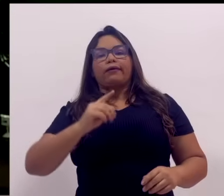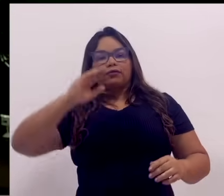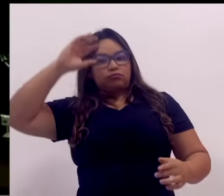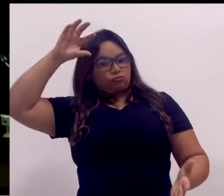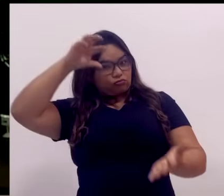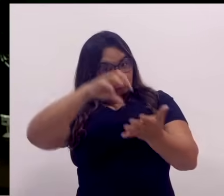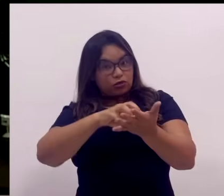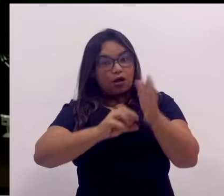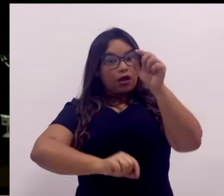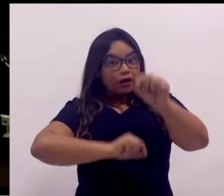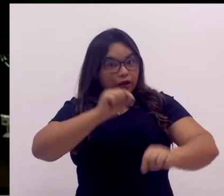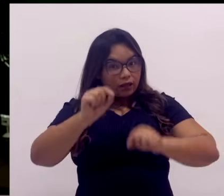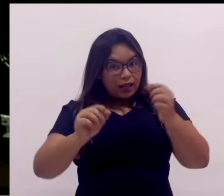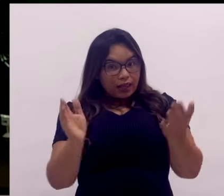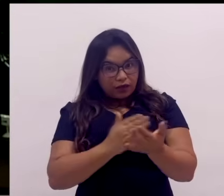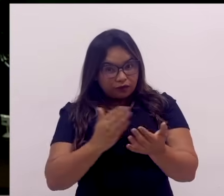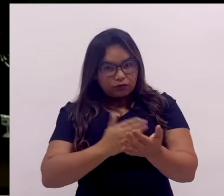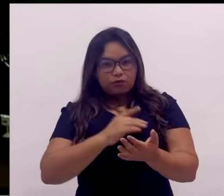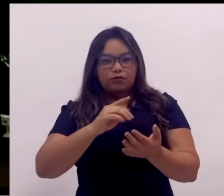centro de todo o livro